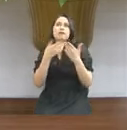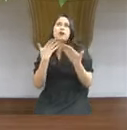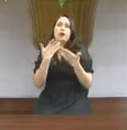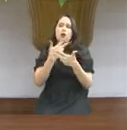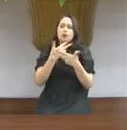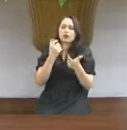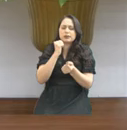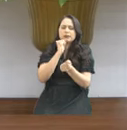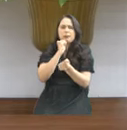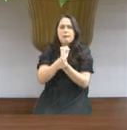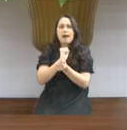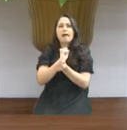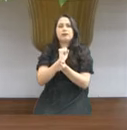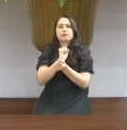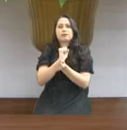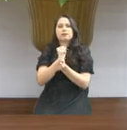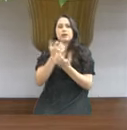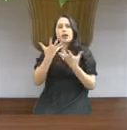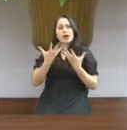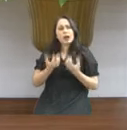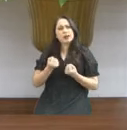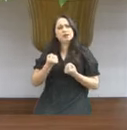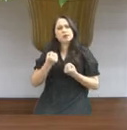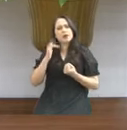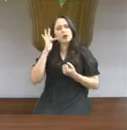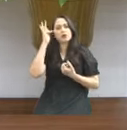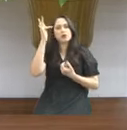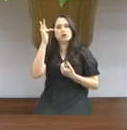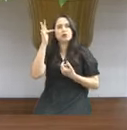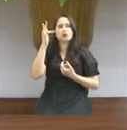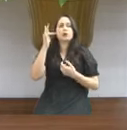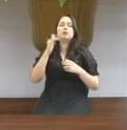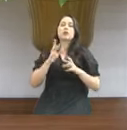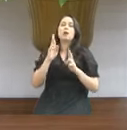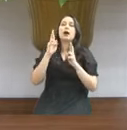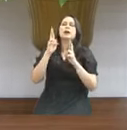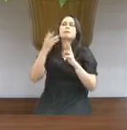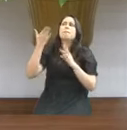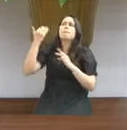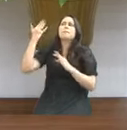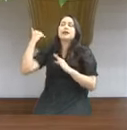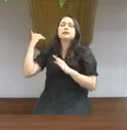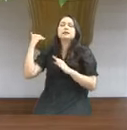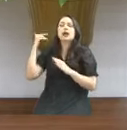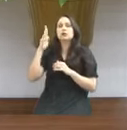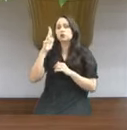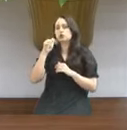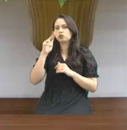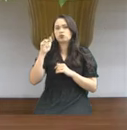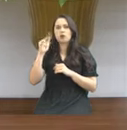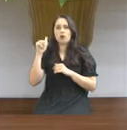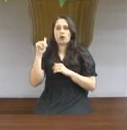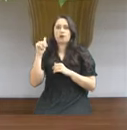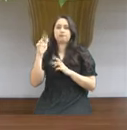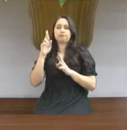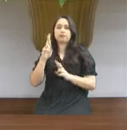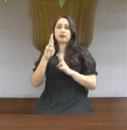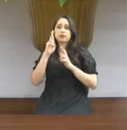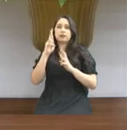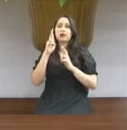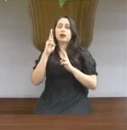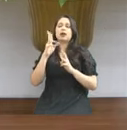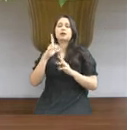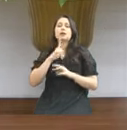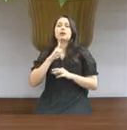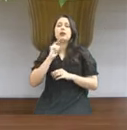eu vou receber. A esperança nunca está no passado. A esperança sempre gera o nosso